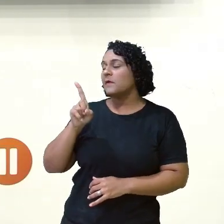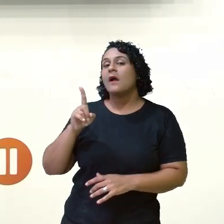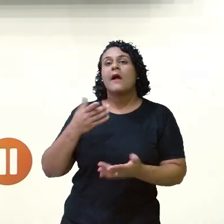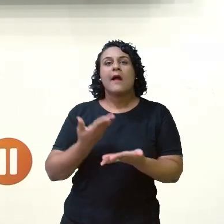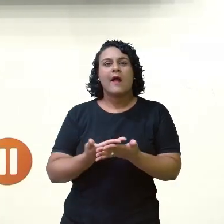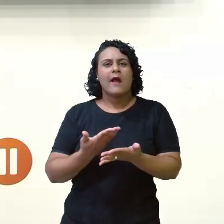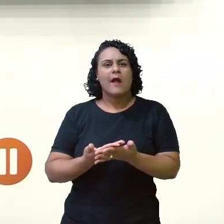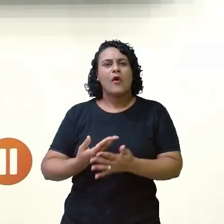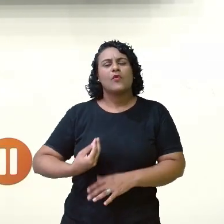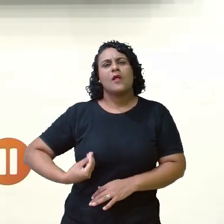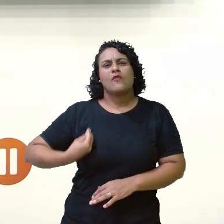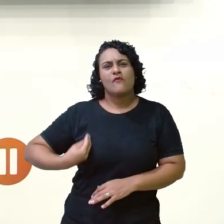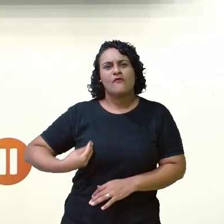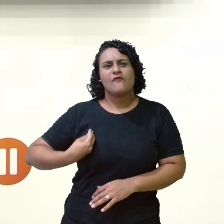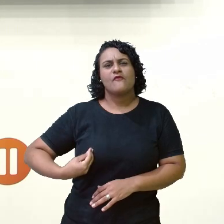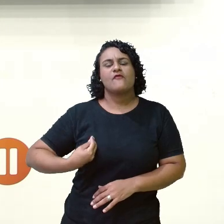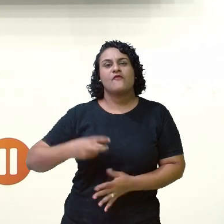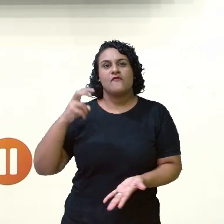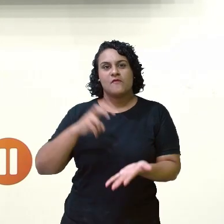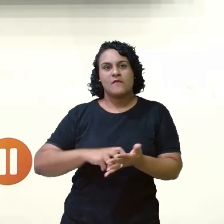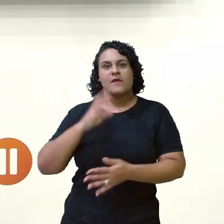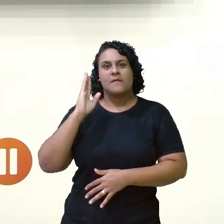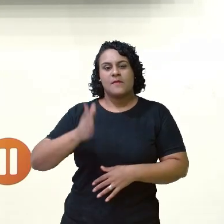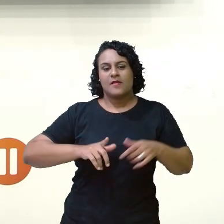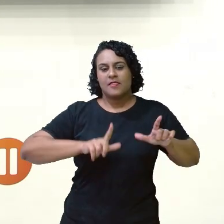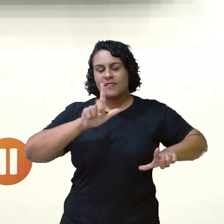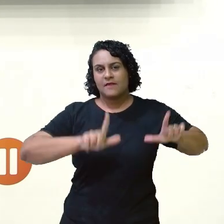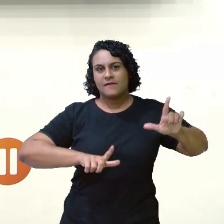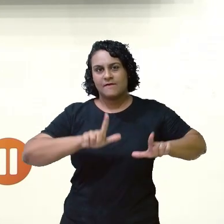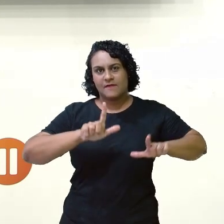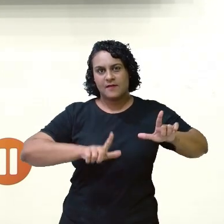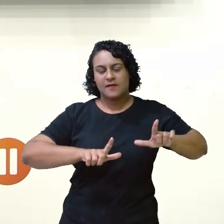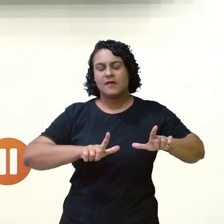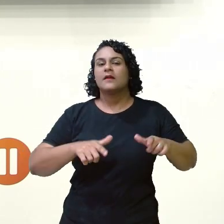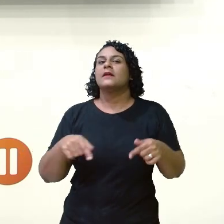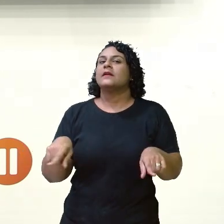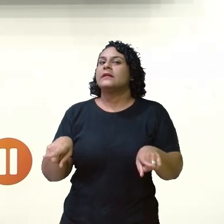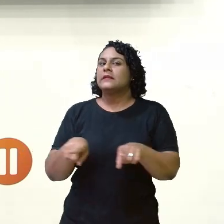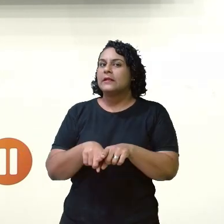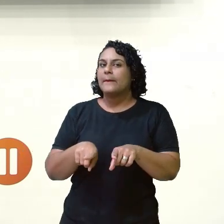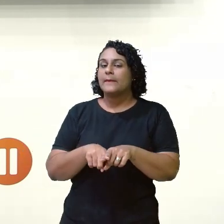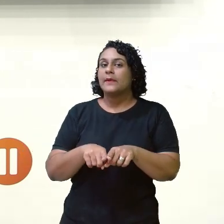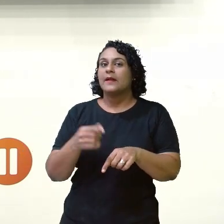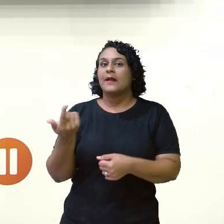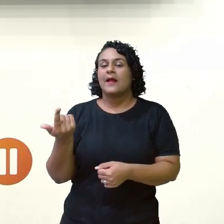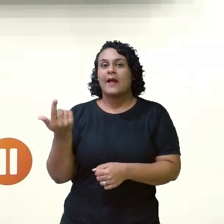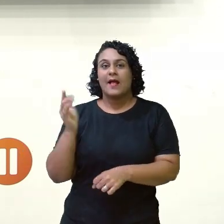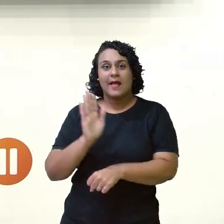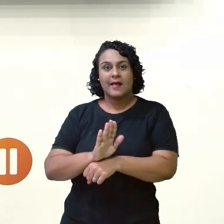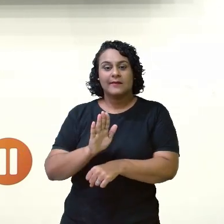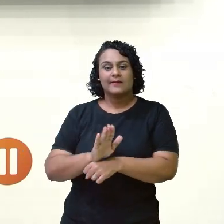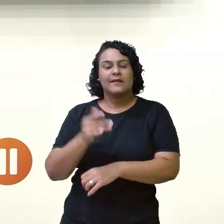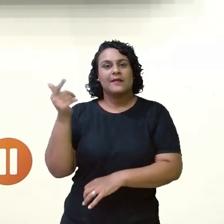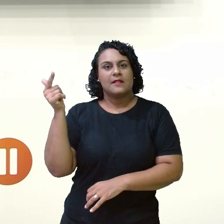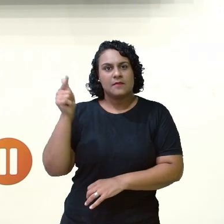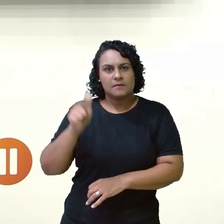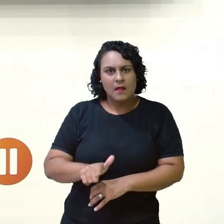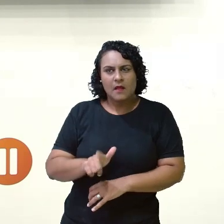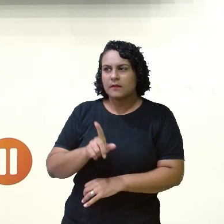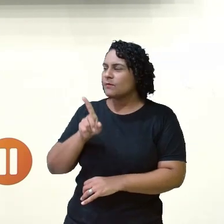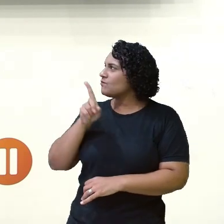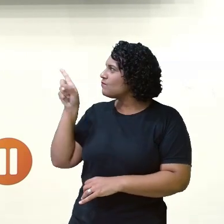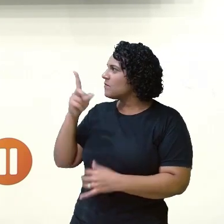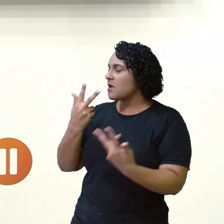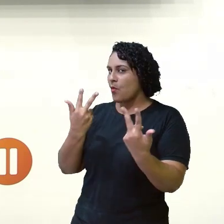as manhãs pela TV Nova Nordeste e à tarde ela é reprisada neste mesmo canal.